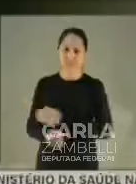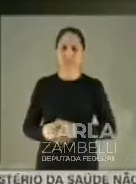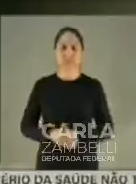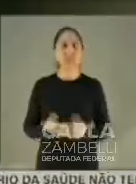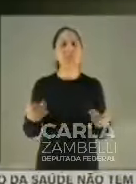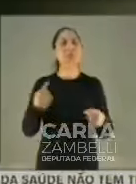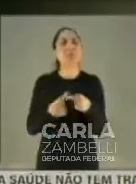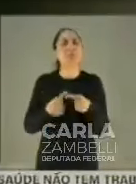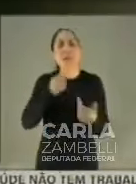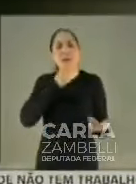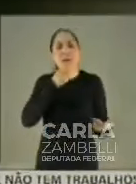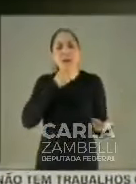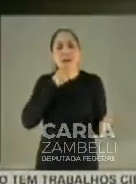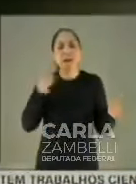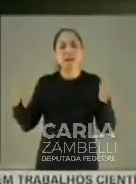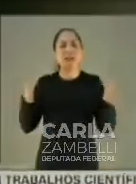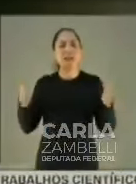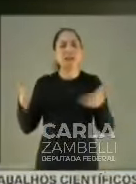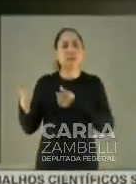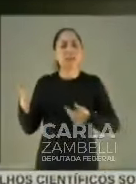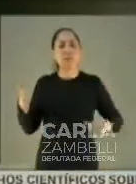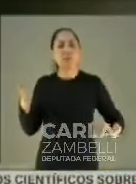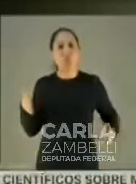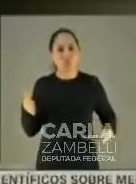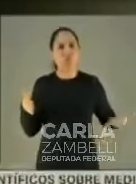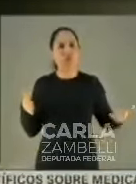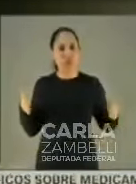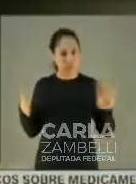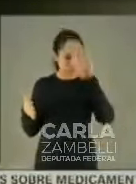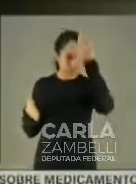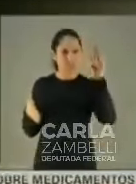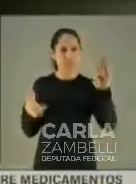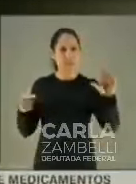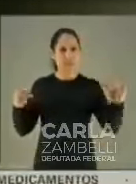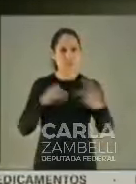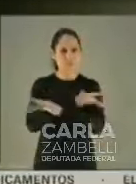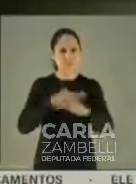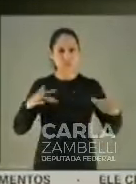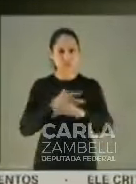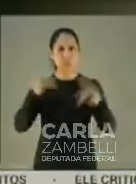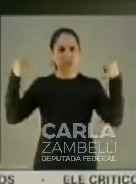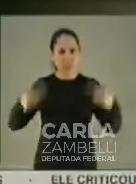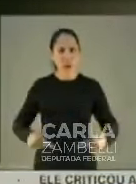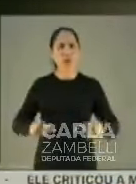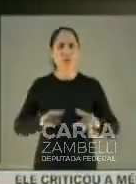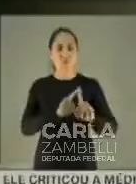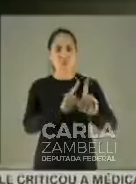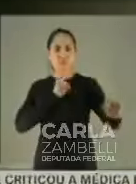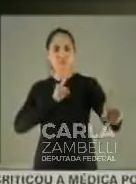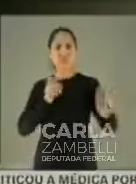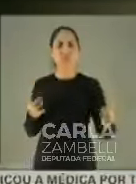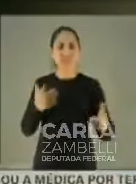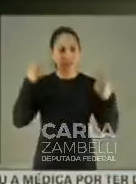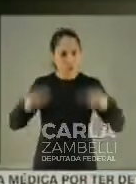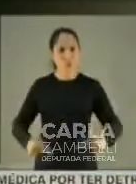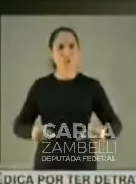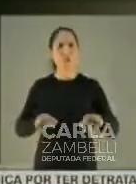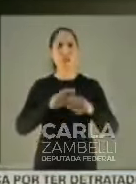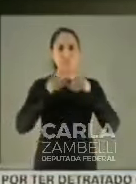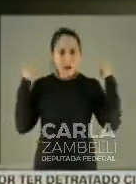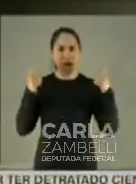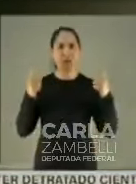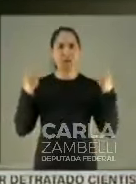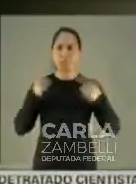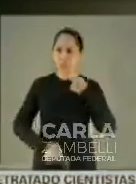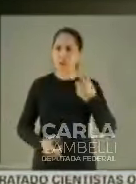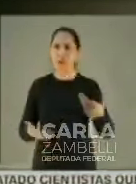por que a senhora ainda continua trabalhando para um governo que aglomera, que é contra o isolamento social, que proíbe o uso de